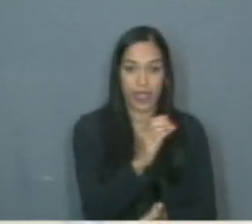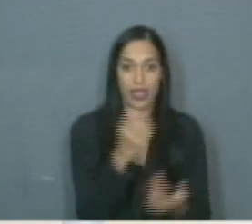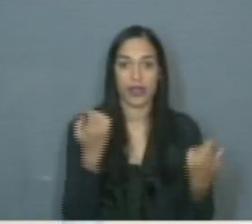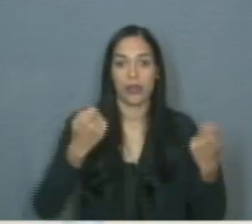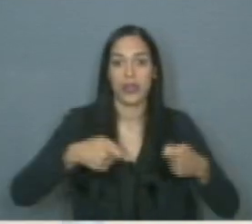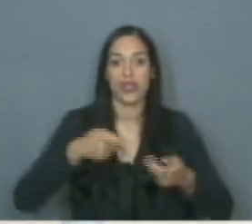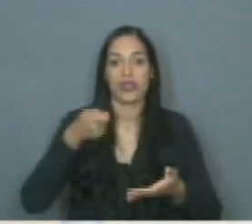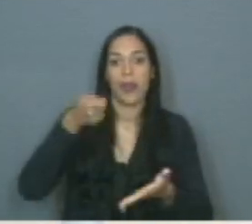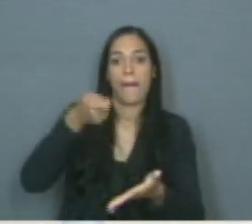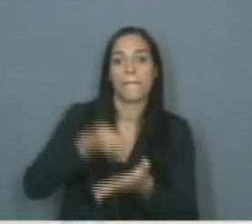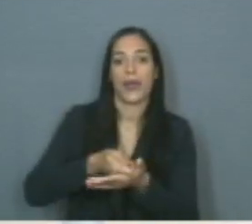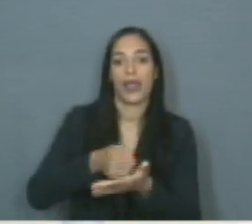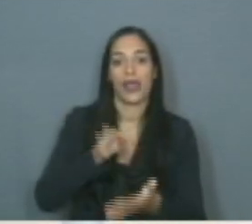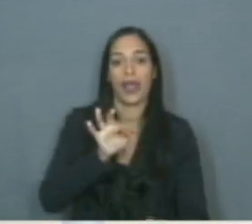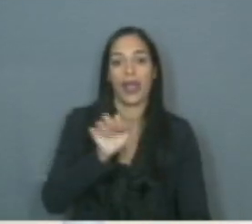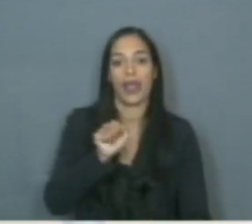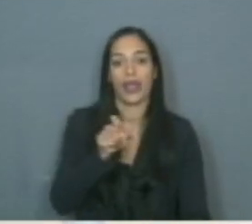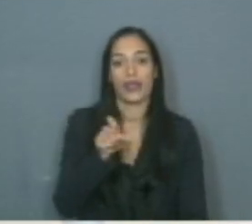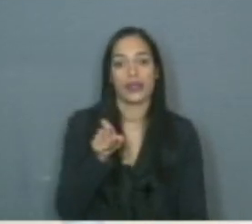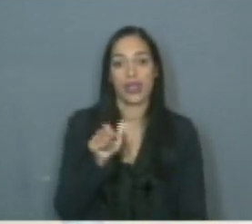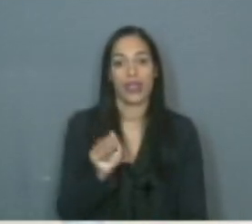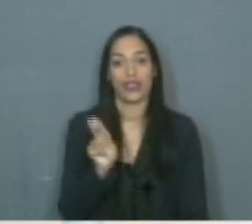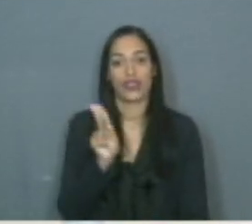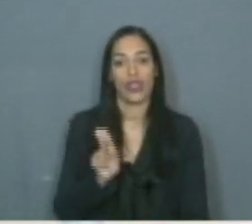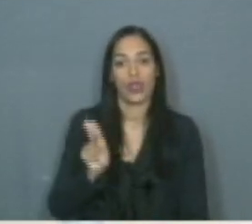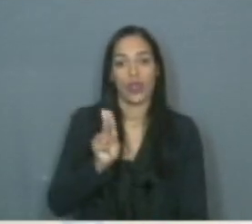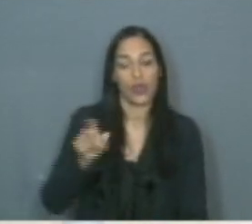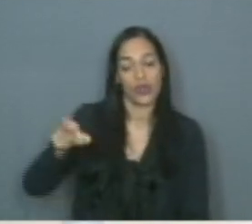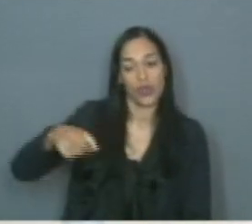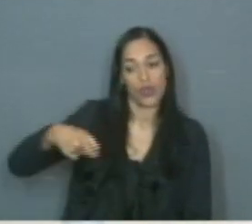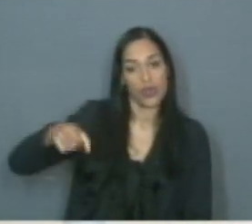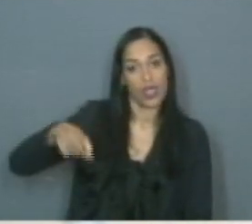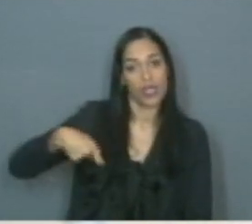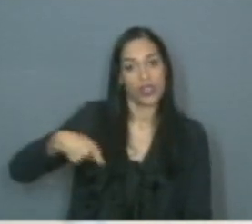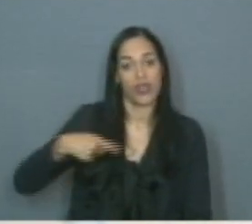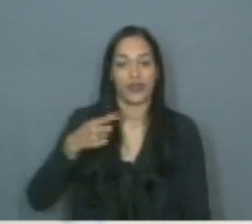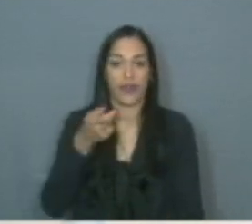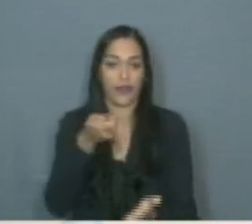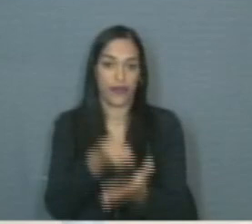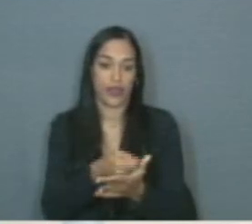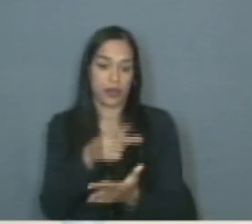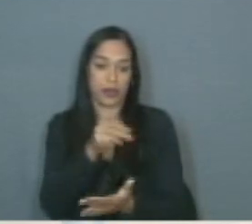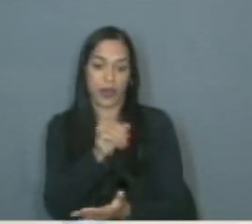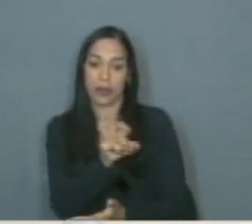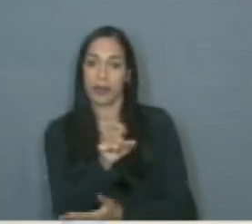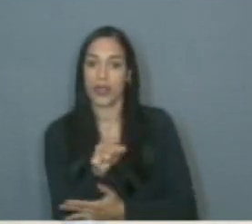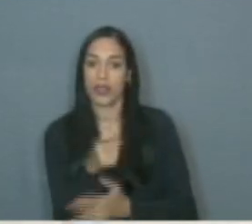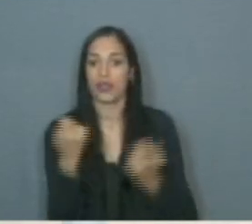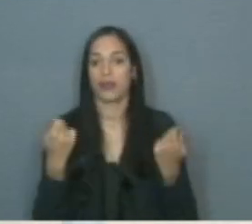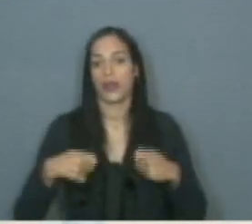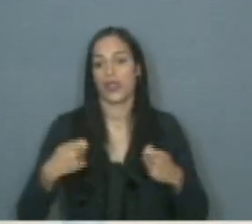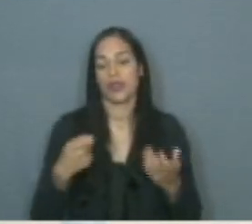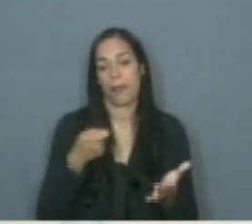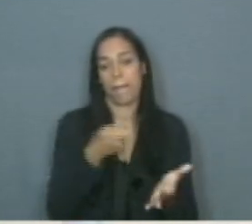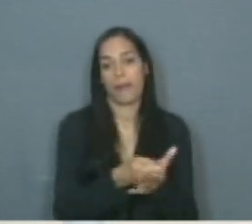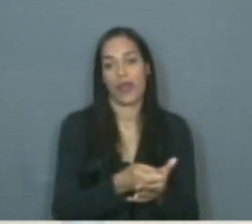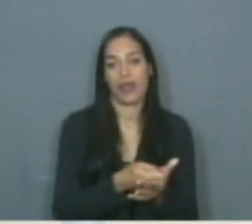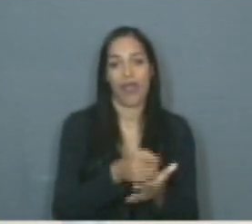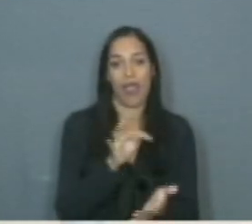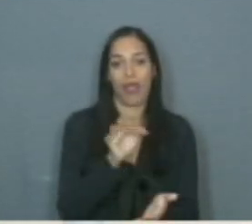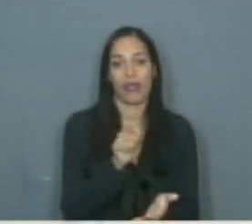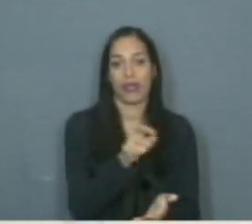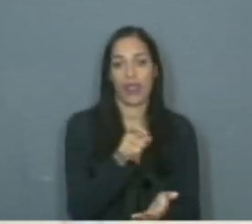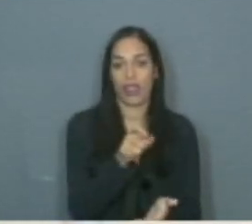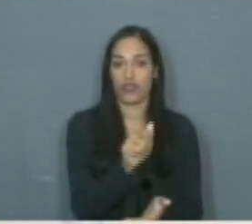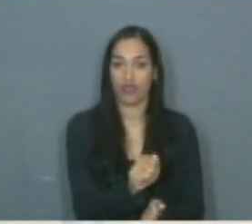precisa pagar a taxa do uso do cartão, ou você fez um pagamento em Pix e precisa pagar a taxa do uso